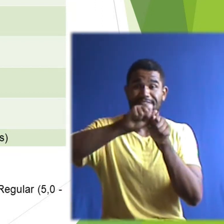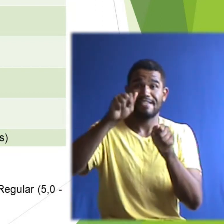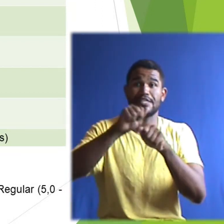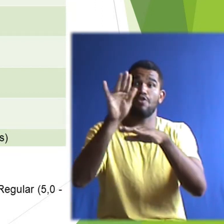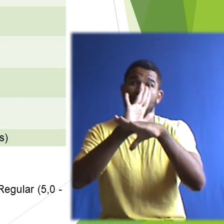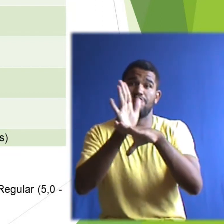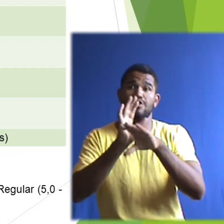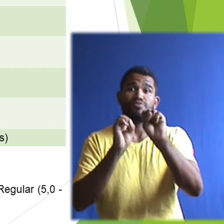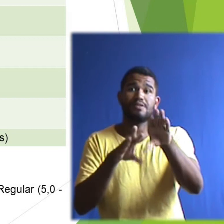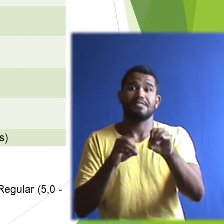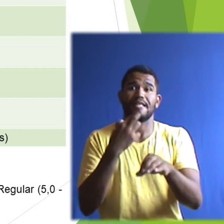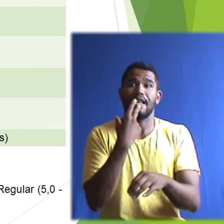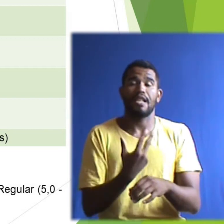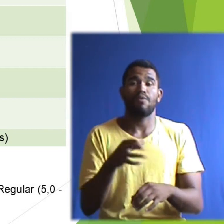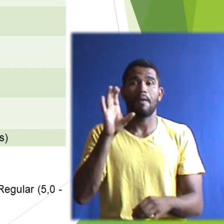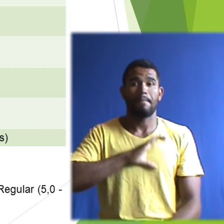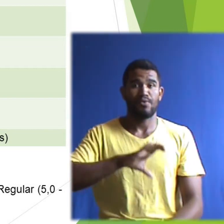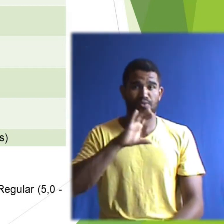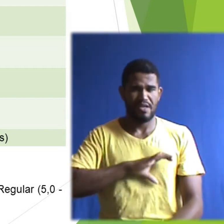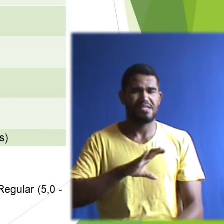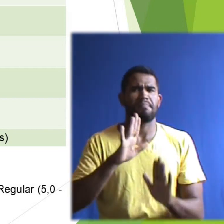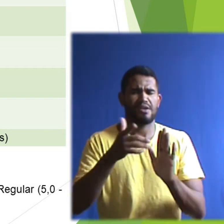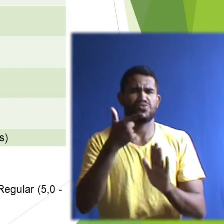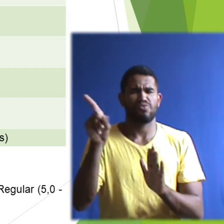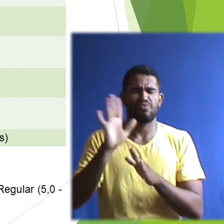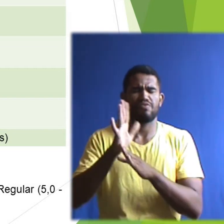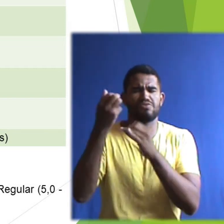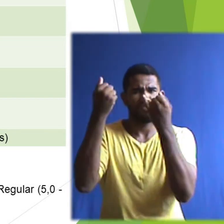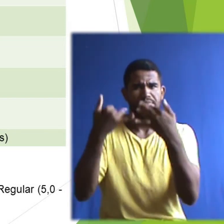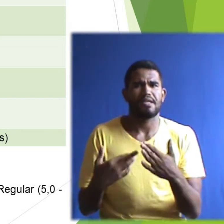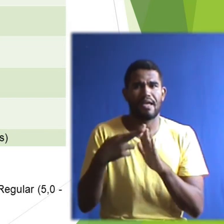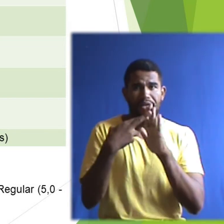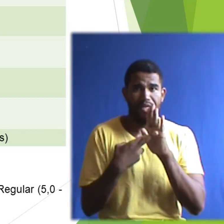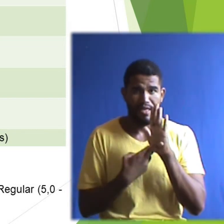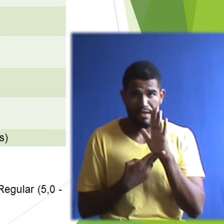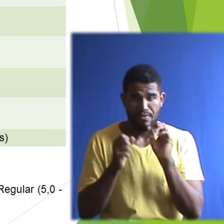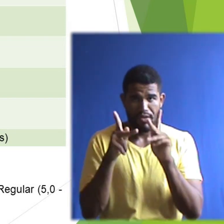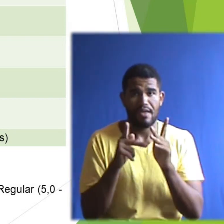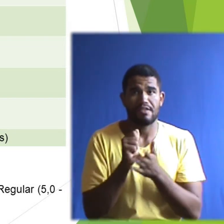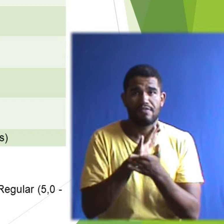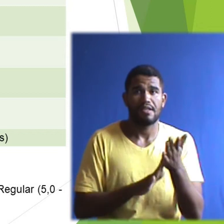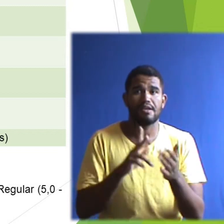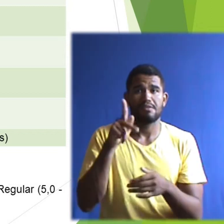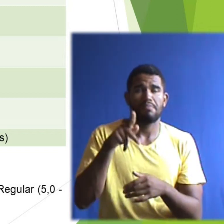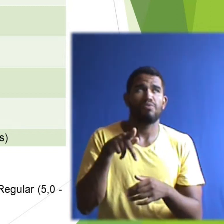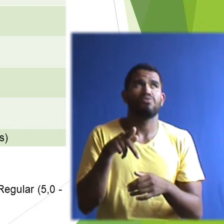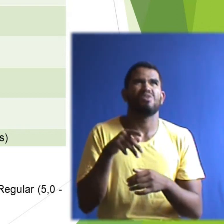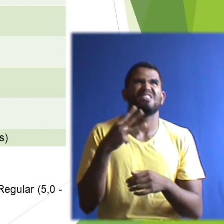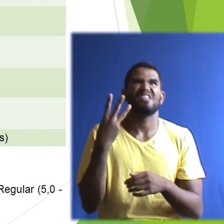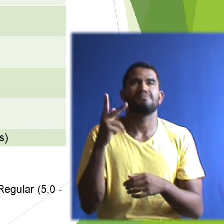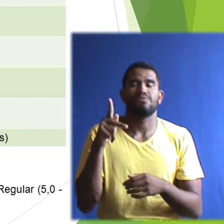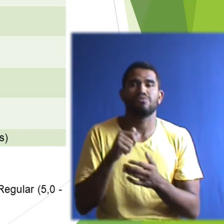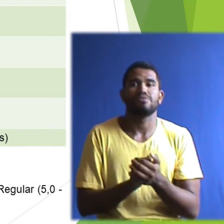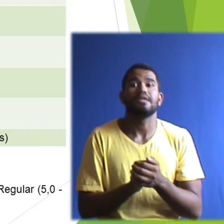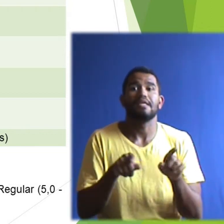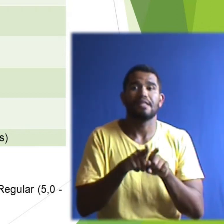Ana para ser uma boa professora de língua portuguesa. Vocês vão responder essa atividade. Por essa atividade 3, não é necessário que você